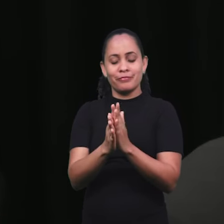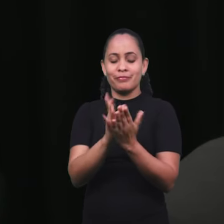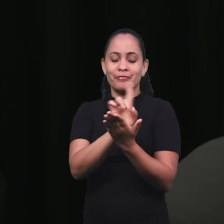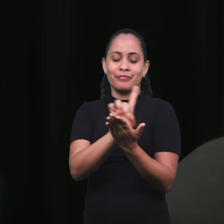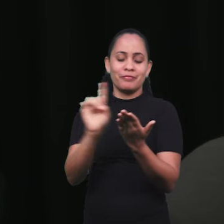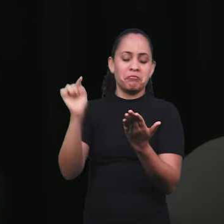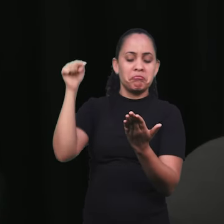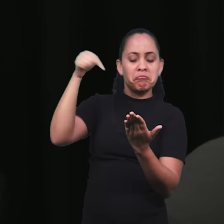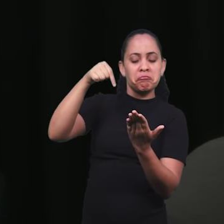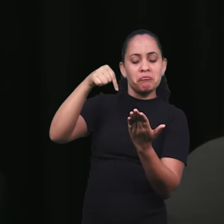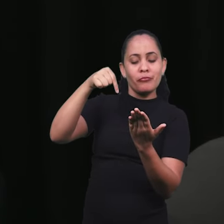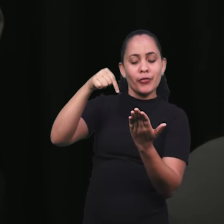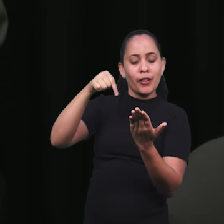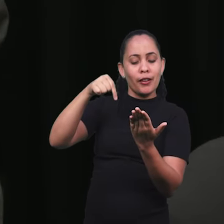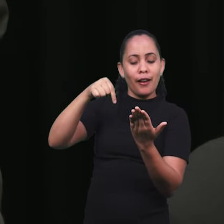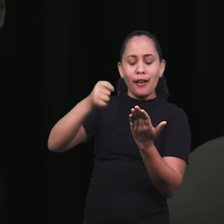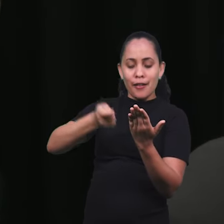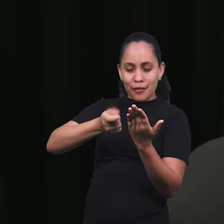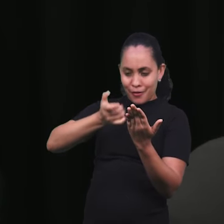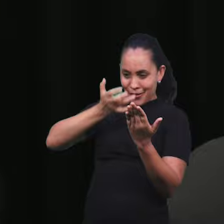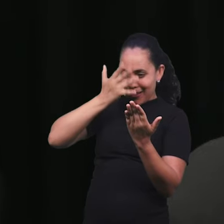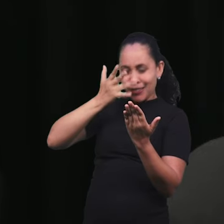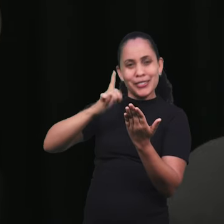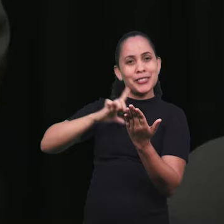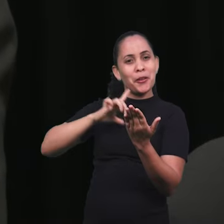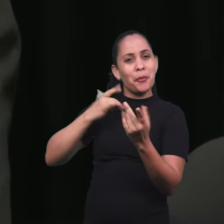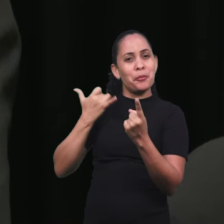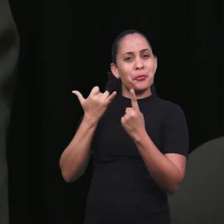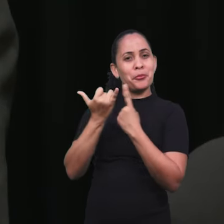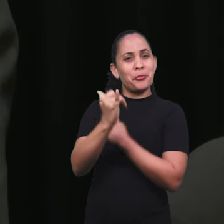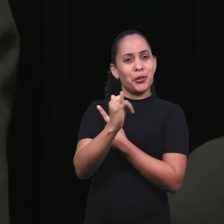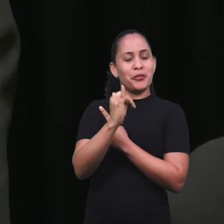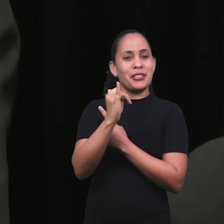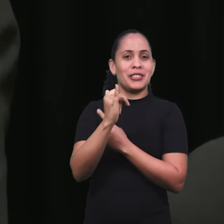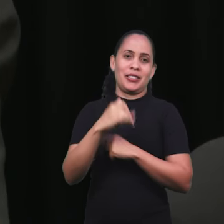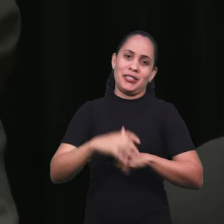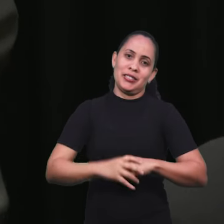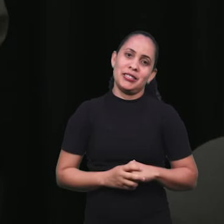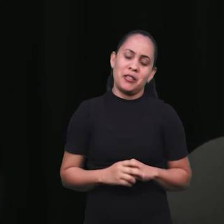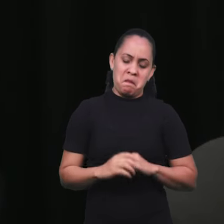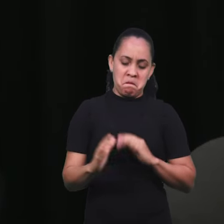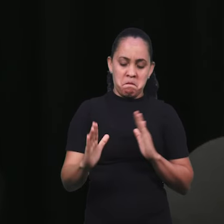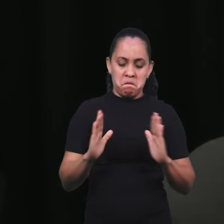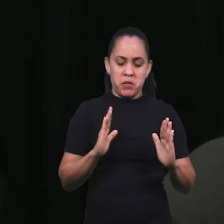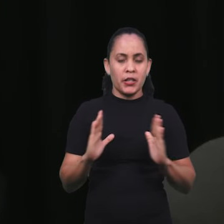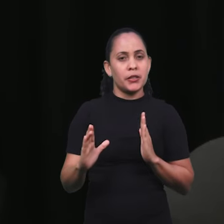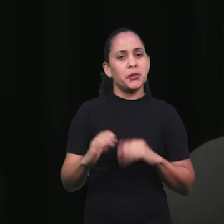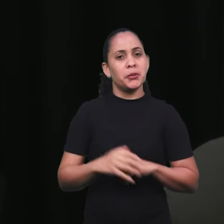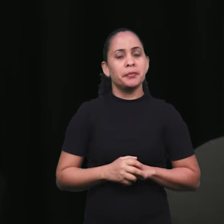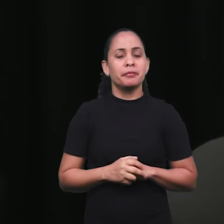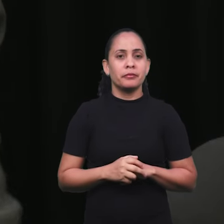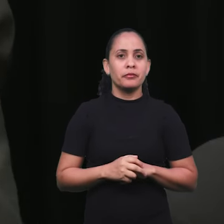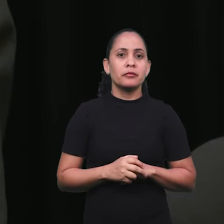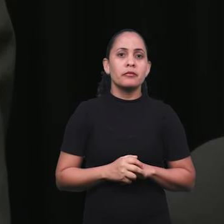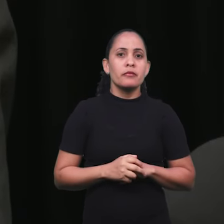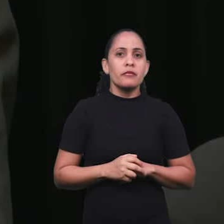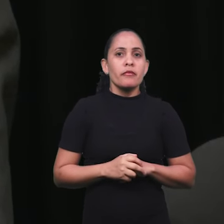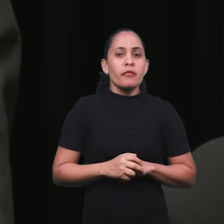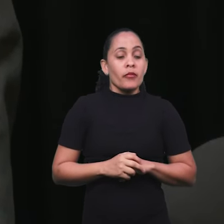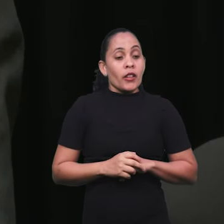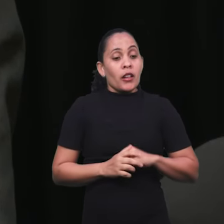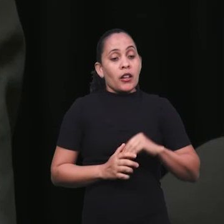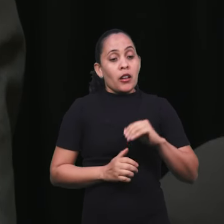que está na Bíblia, ela está além da letra, tem um caráter profético que sai do tempo do homem. Naquela